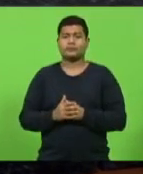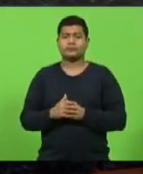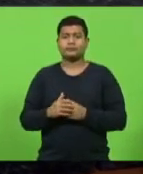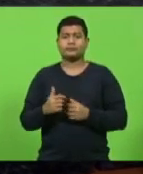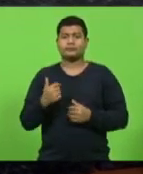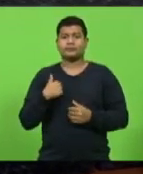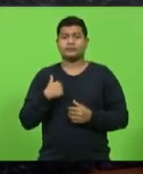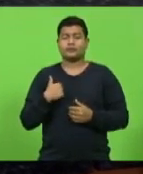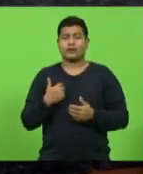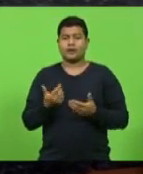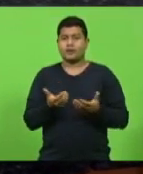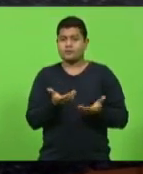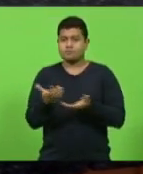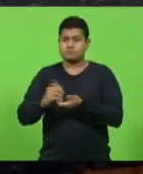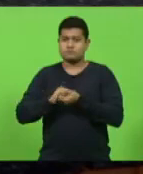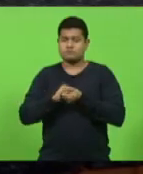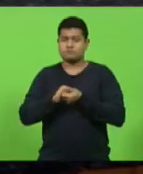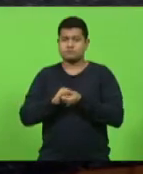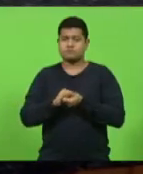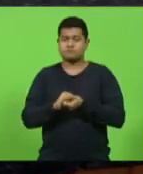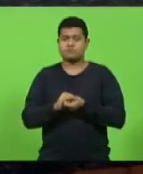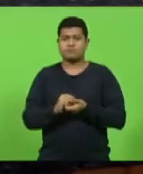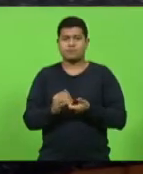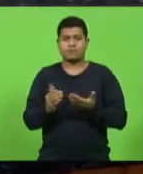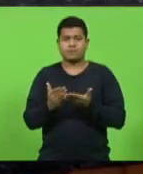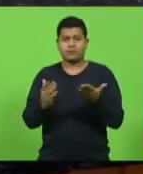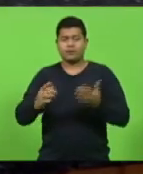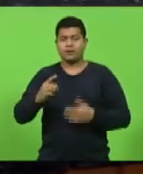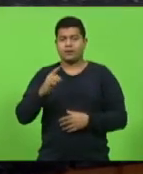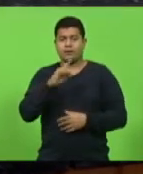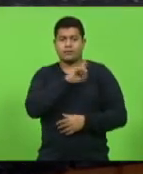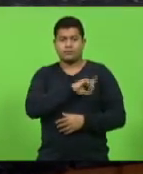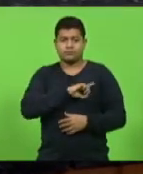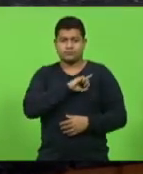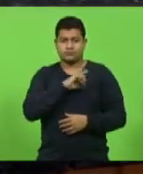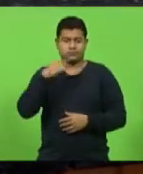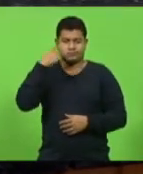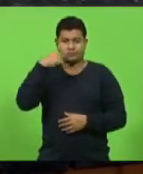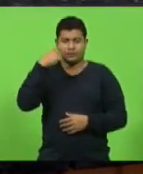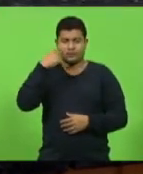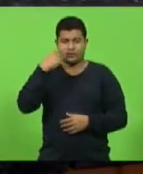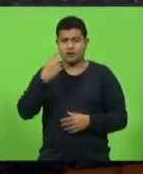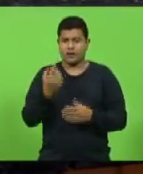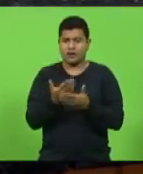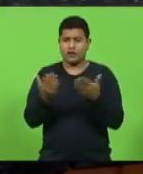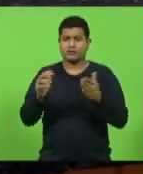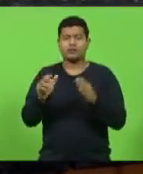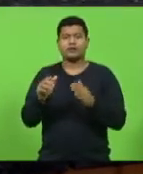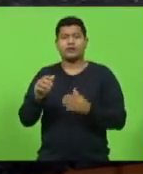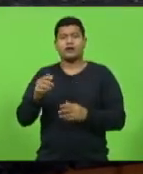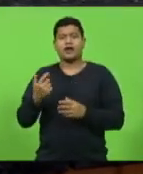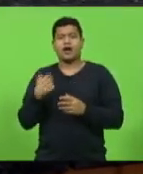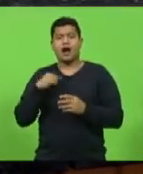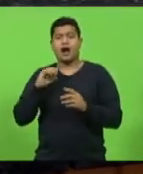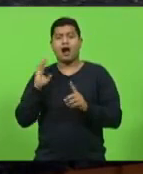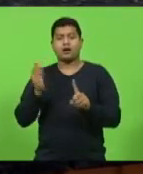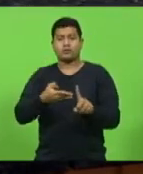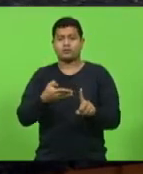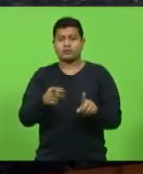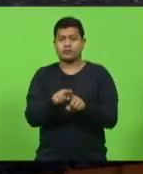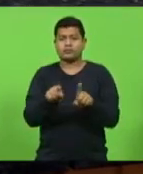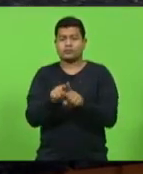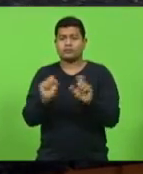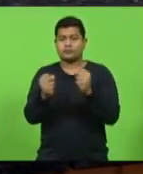deputados, cumprimentar os advogados de acusação e defesa, cumprimentar também a todos